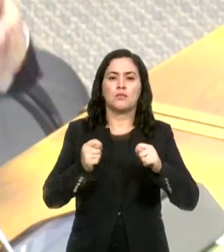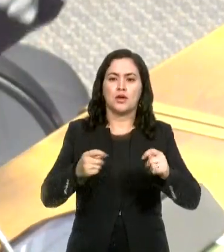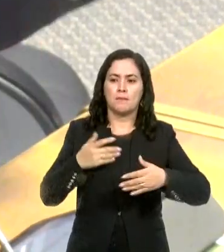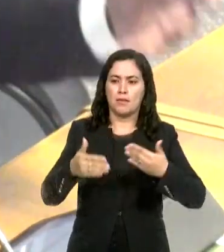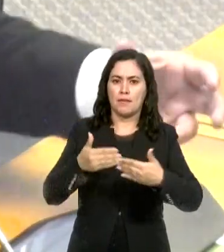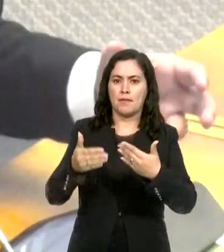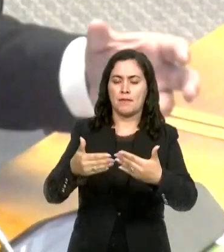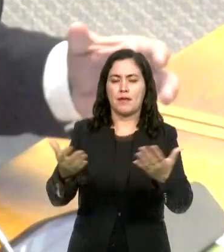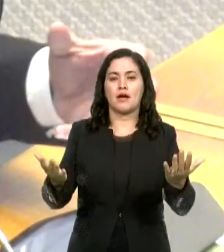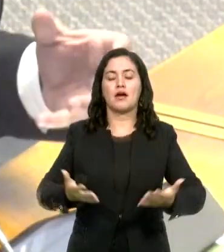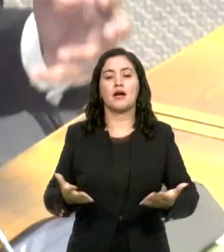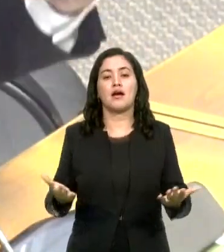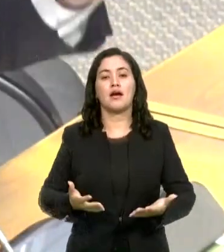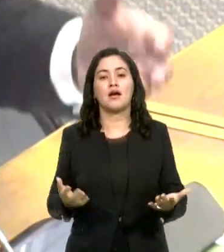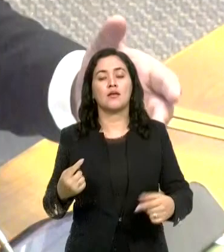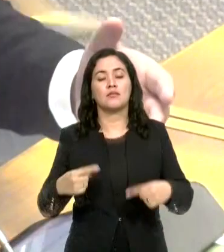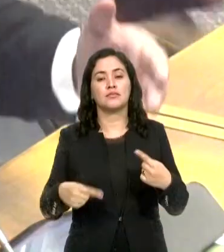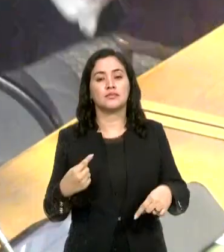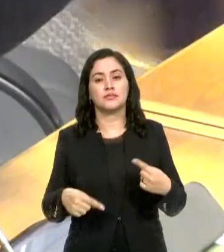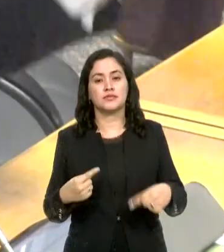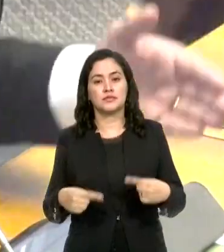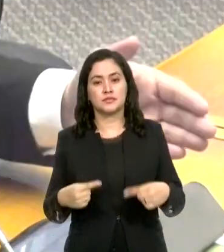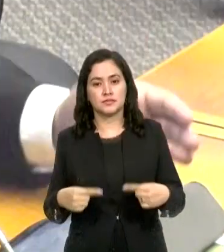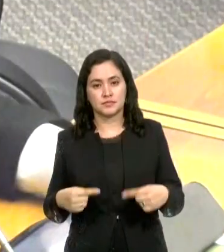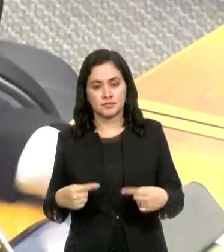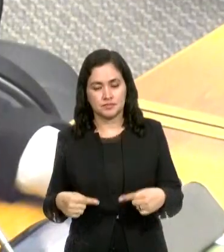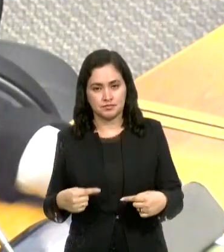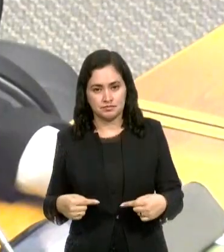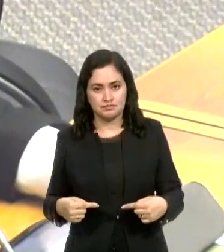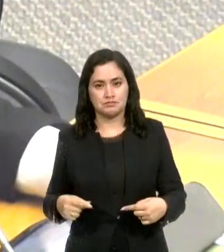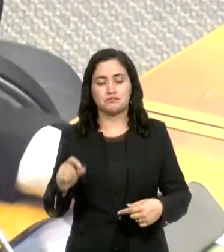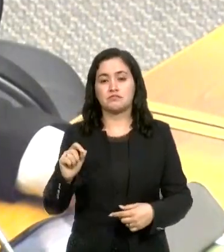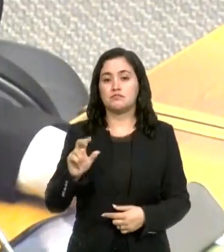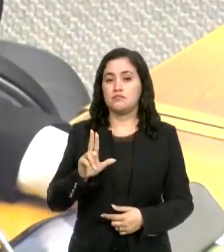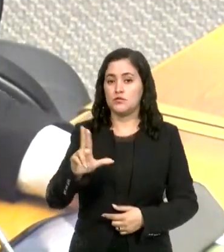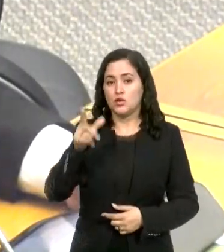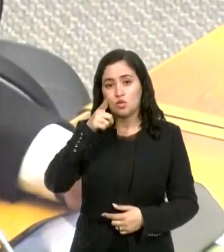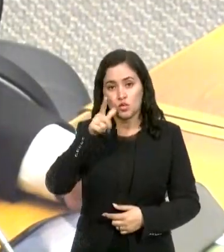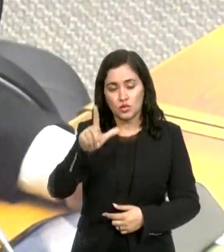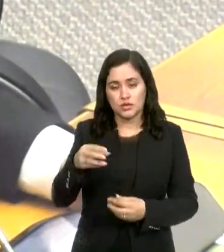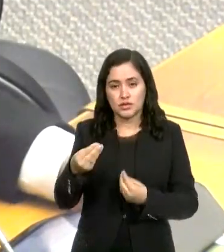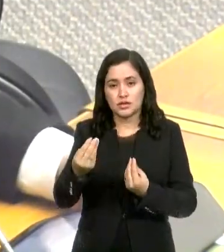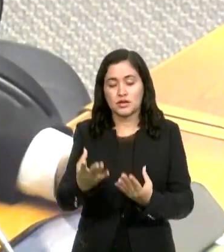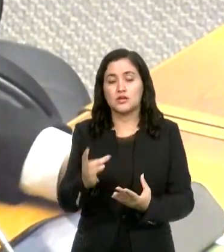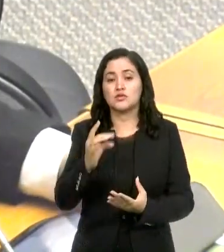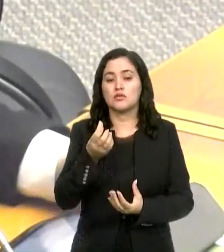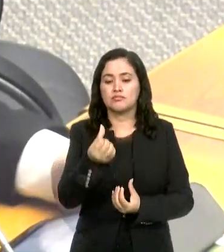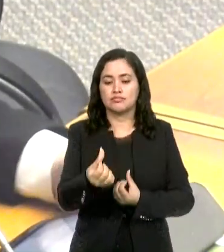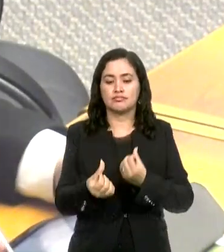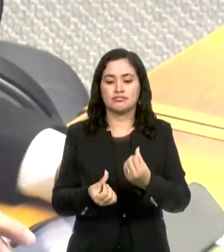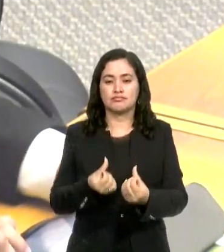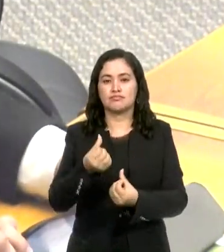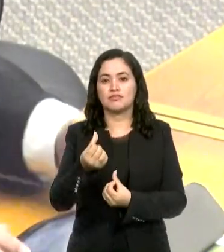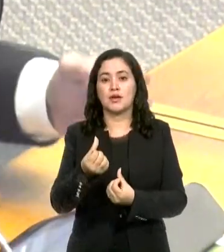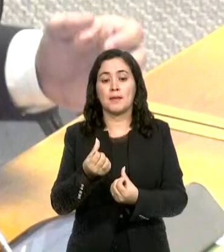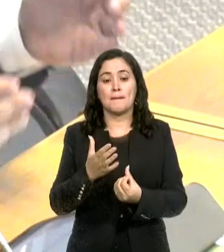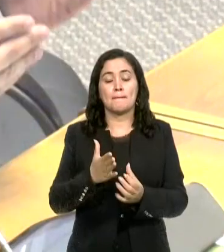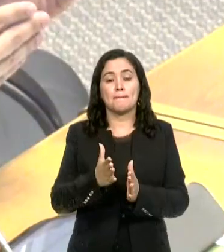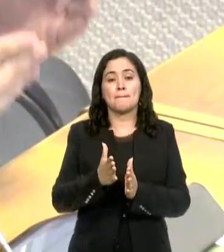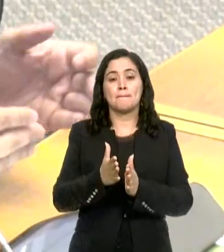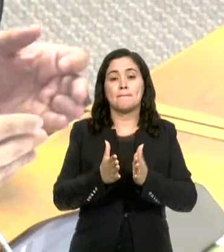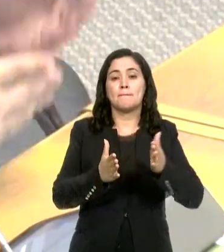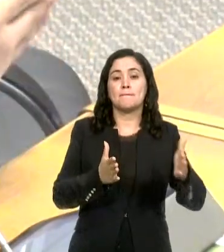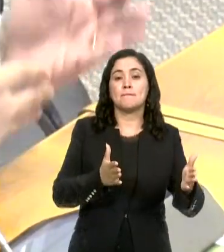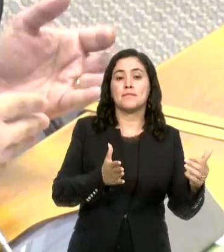chamada nova âncora fiscal, algo que duvidava e o governo Lula conseguiu entregar em apenas um semestre ao Congresso Nacional.